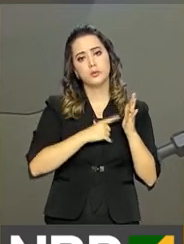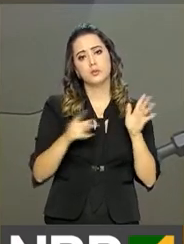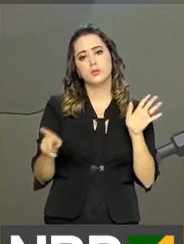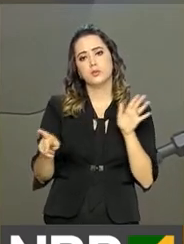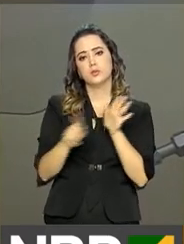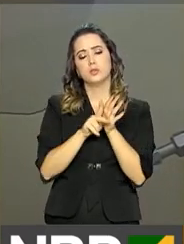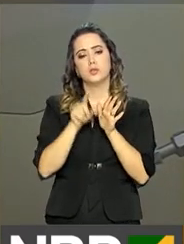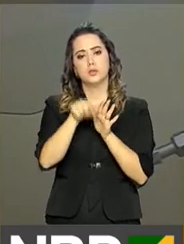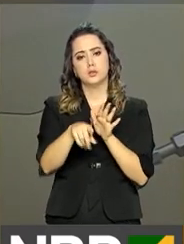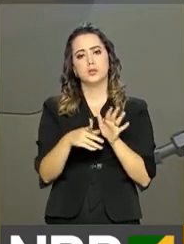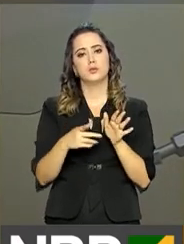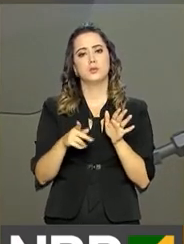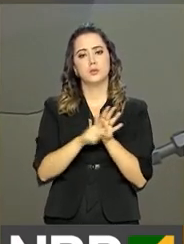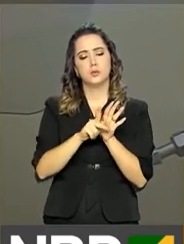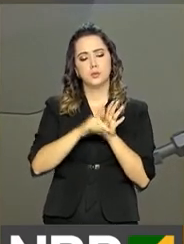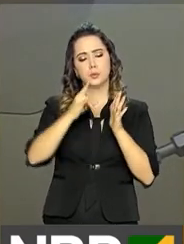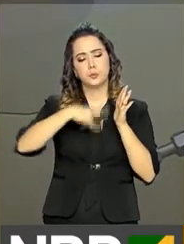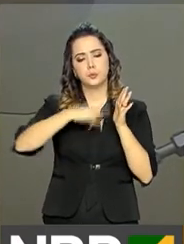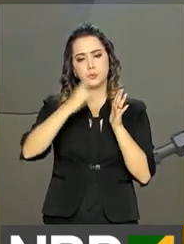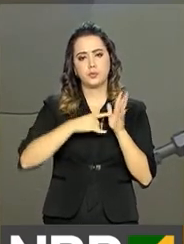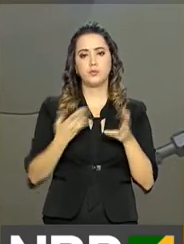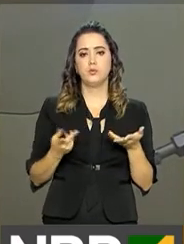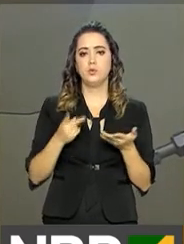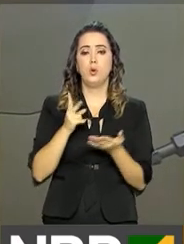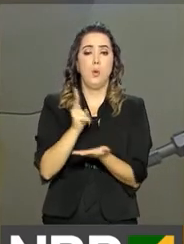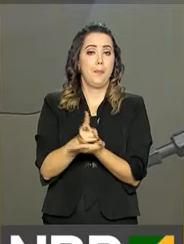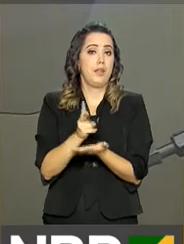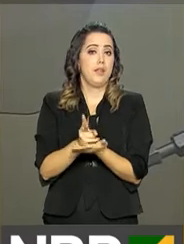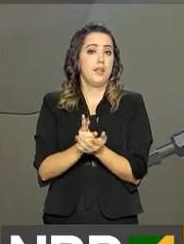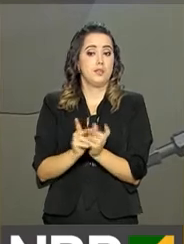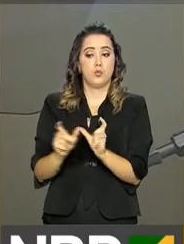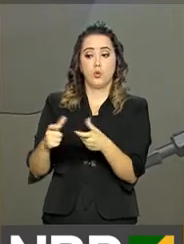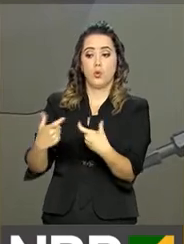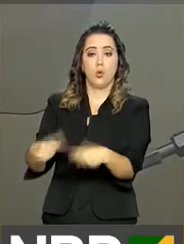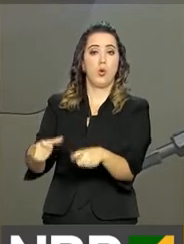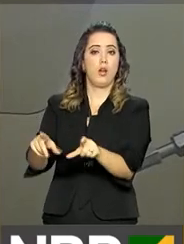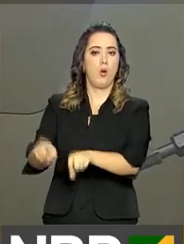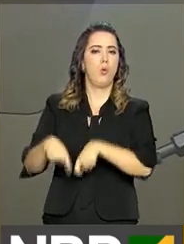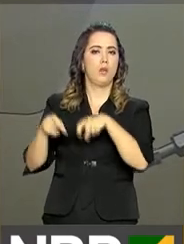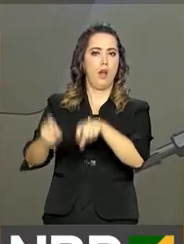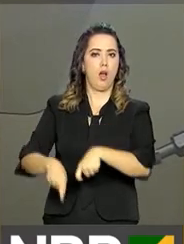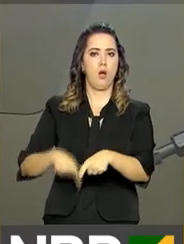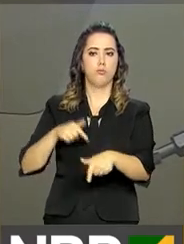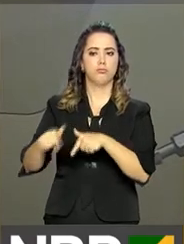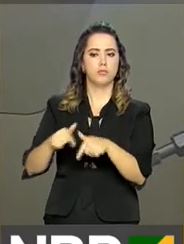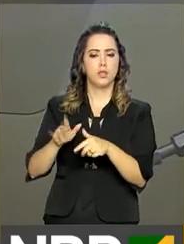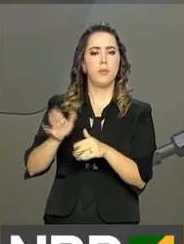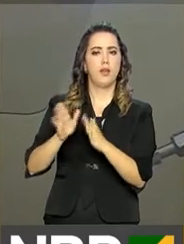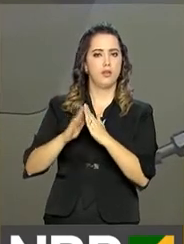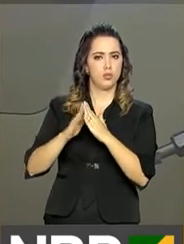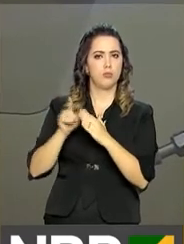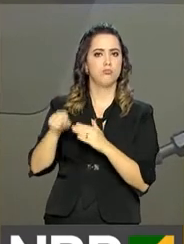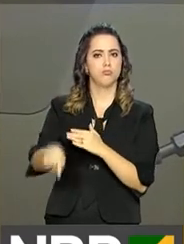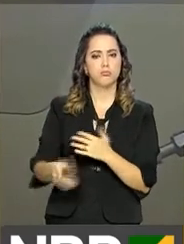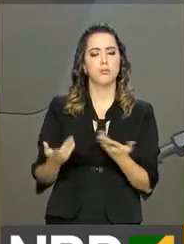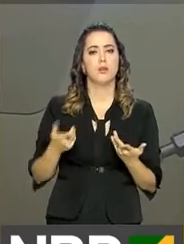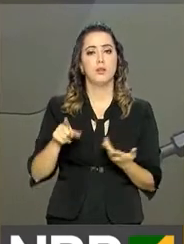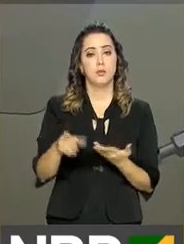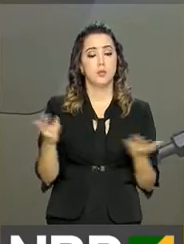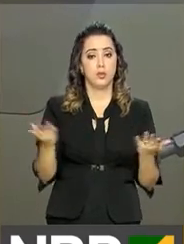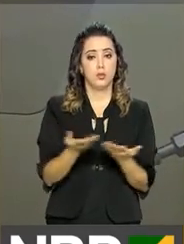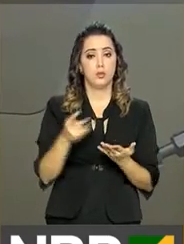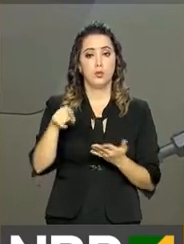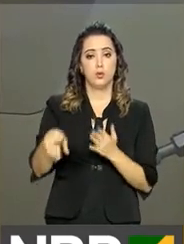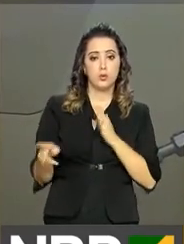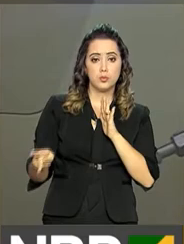a sua situação do imóvel, ou mesmo da pequena propriedade rural que já ocupam e que passam a ser